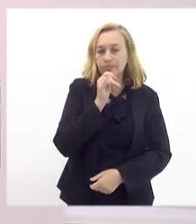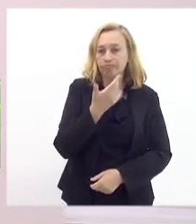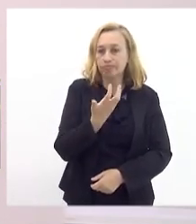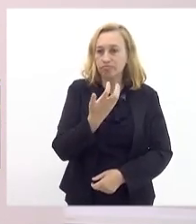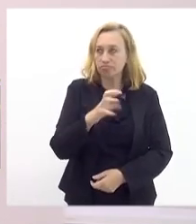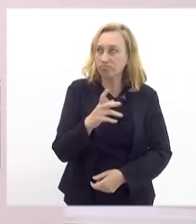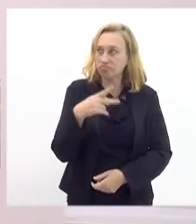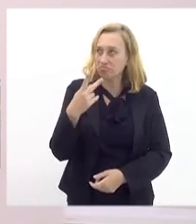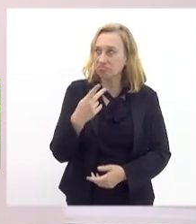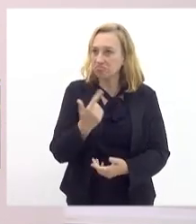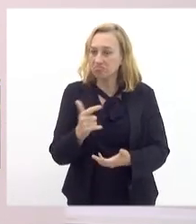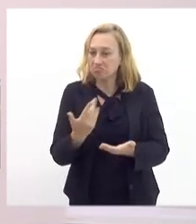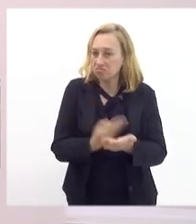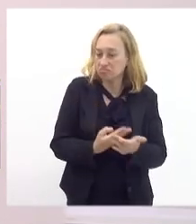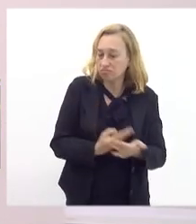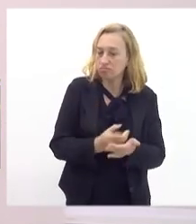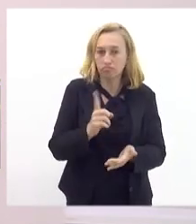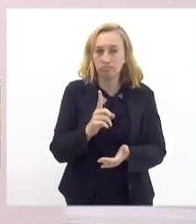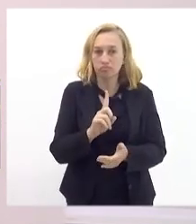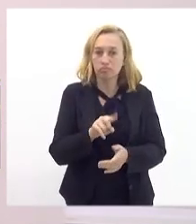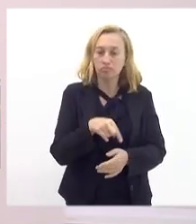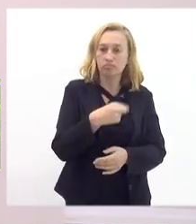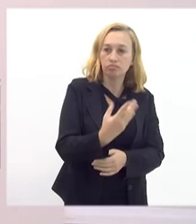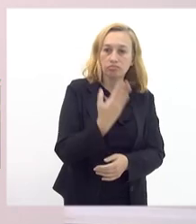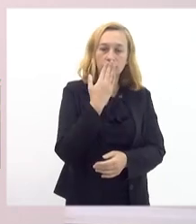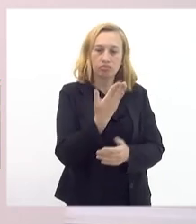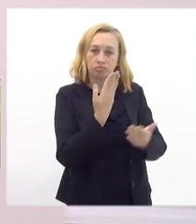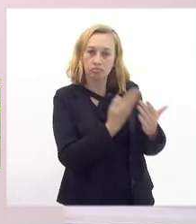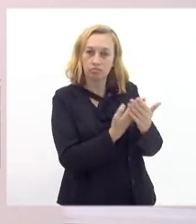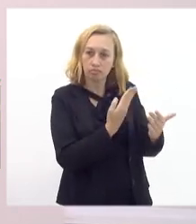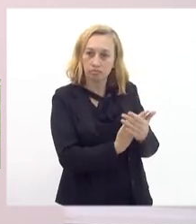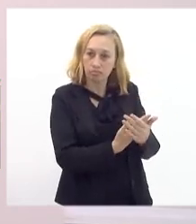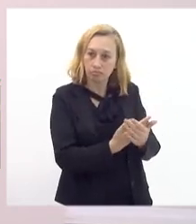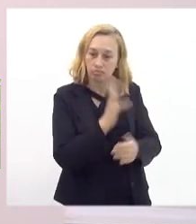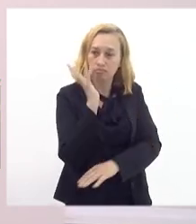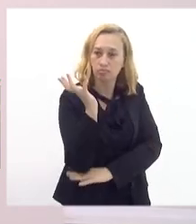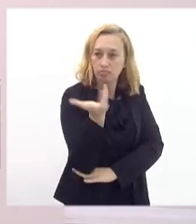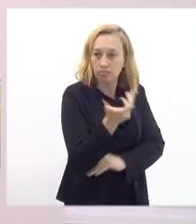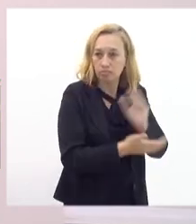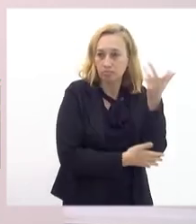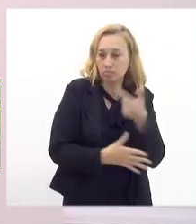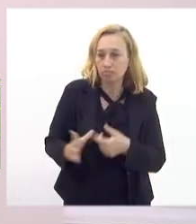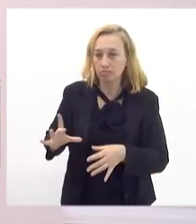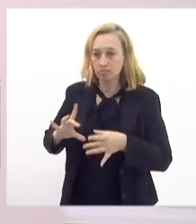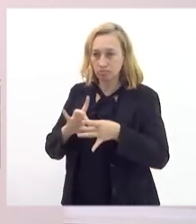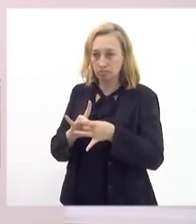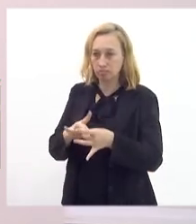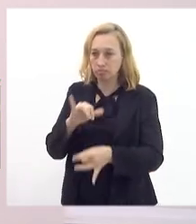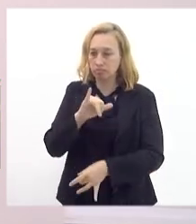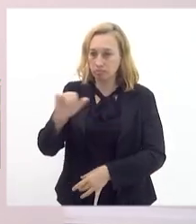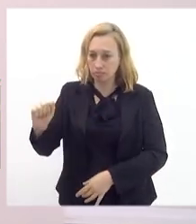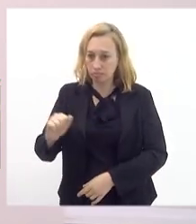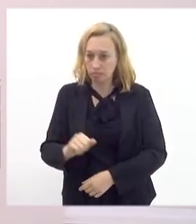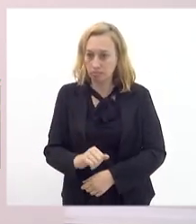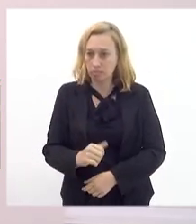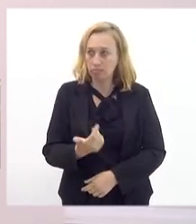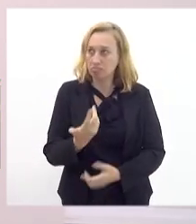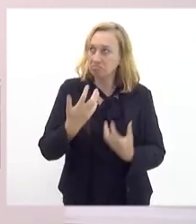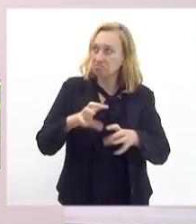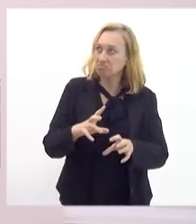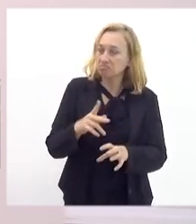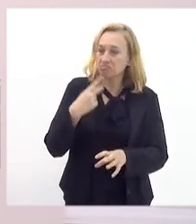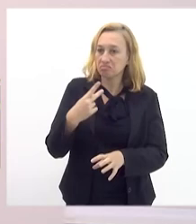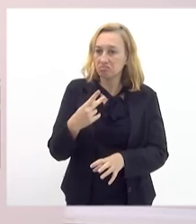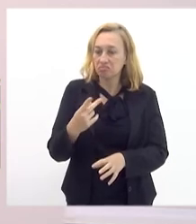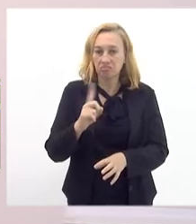quer dizer que não tem estudar Mental é uma outra forma de estudo ambiental não foi veiculado que ele solicitou em agilidade e é isso não quer dizer